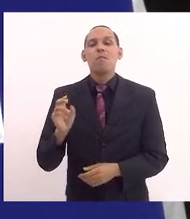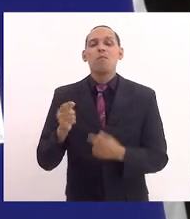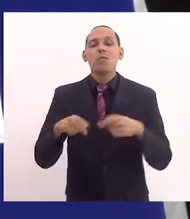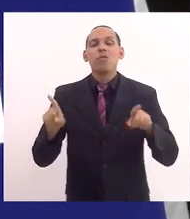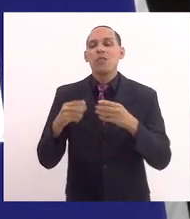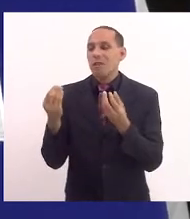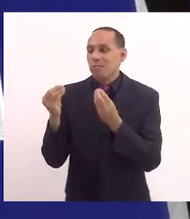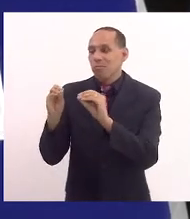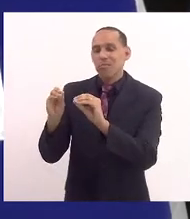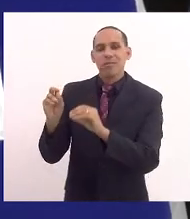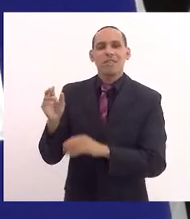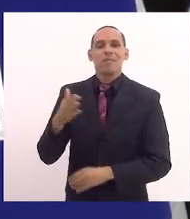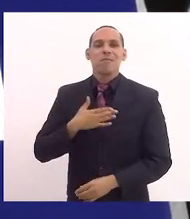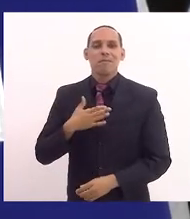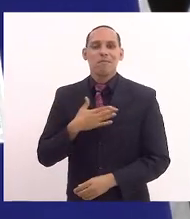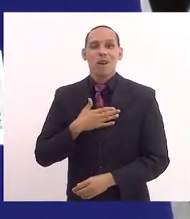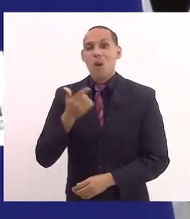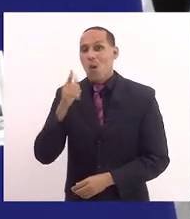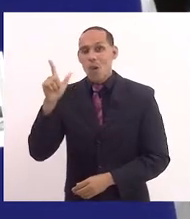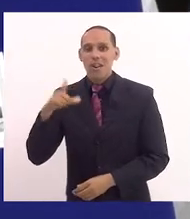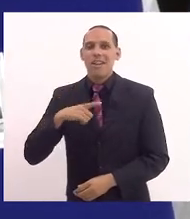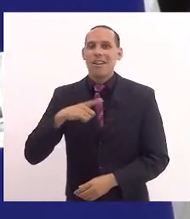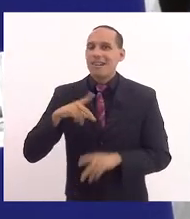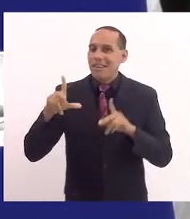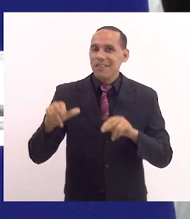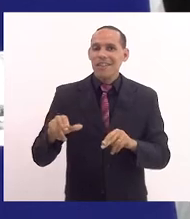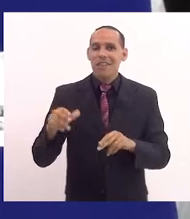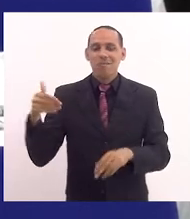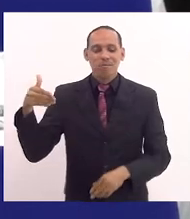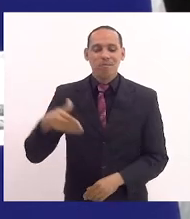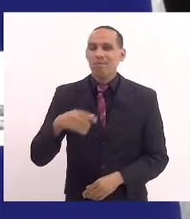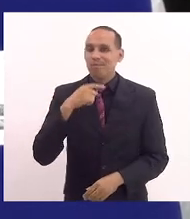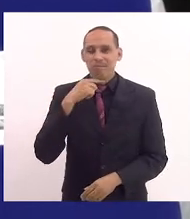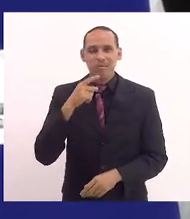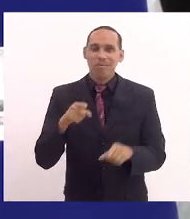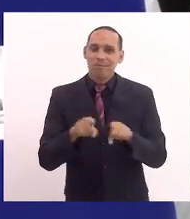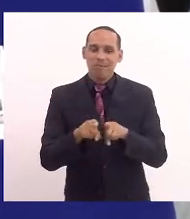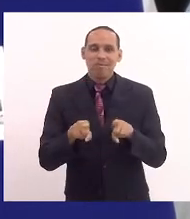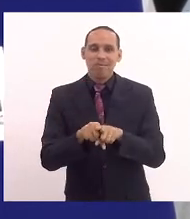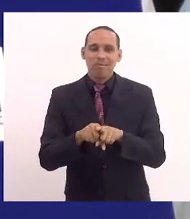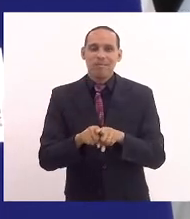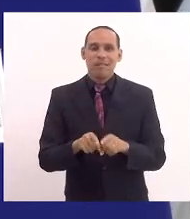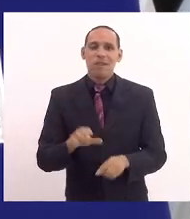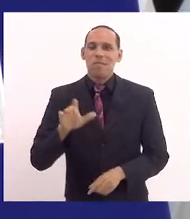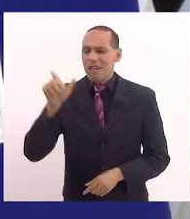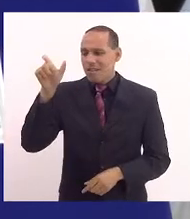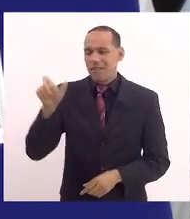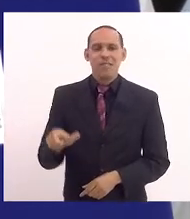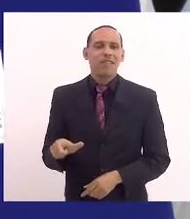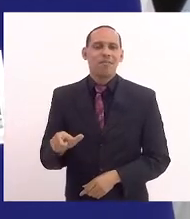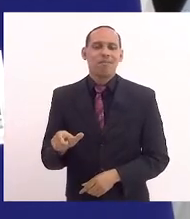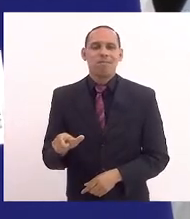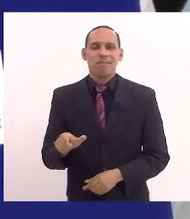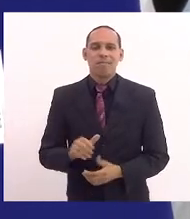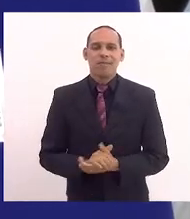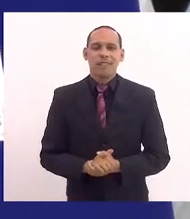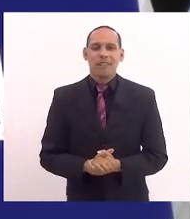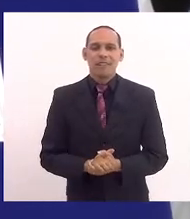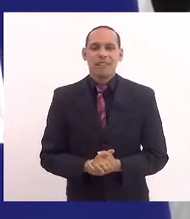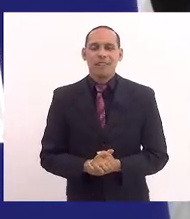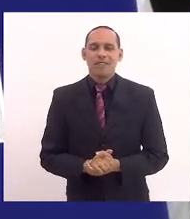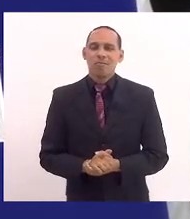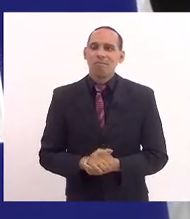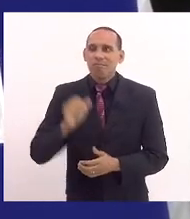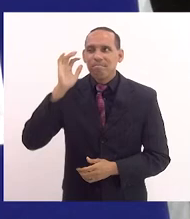que já tem outra pronta. Infelizmente ele não pôde estar aqui também, mas é um cara que, parando